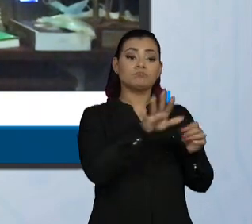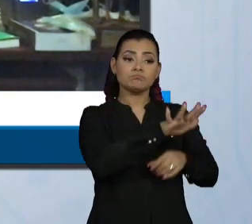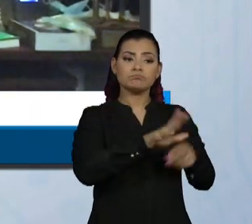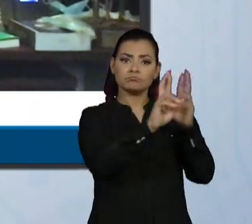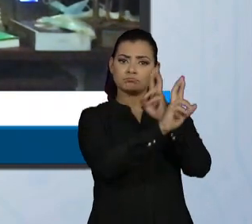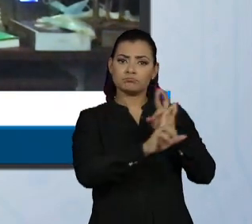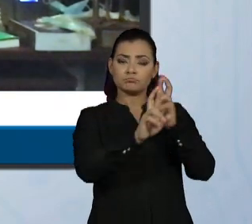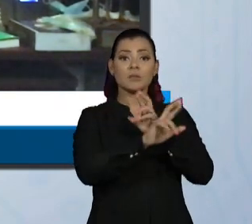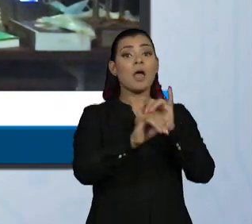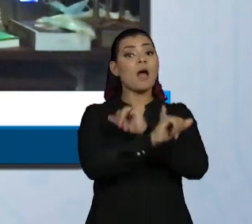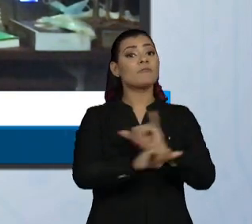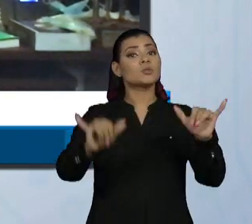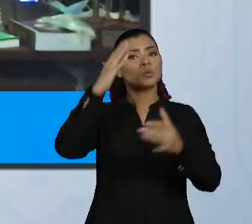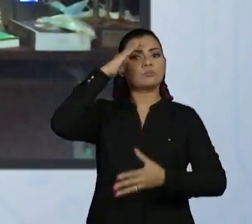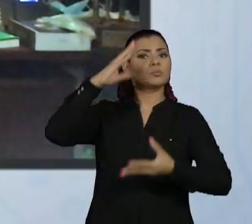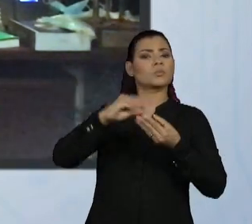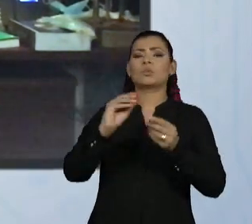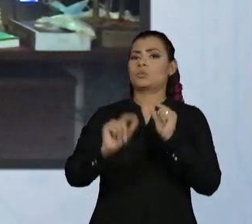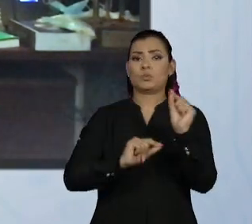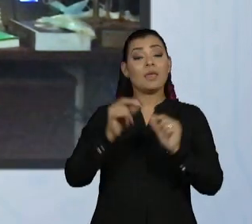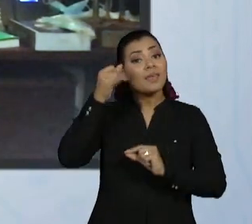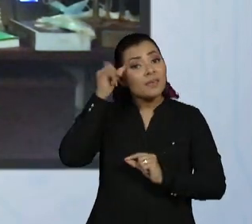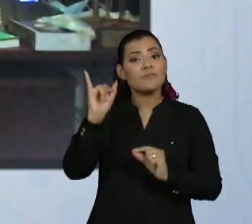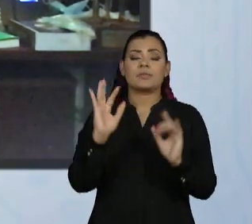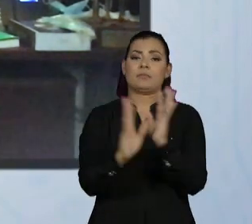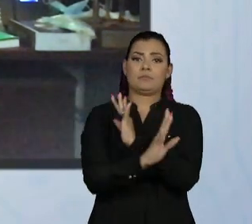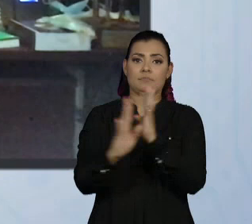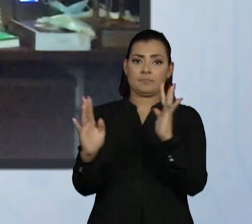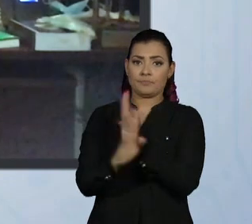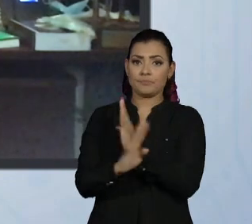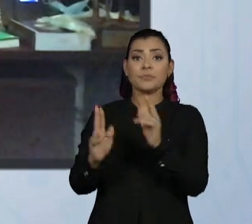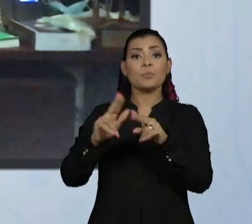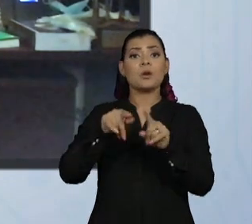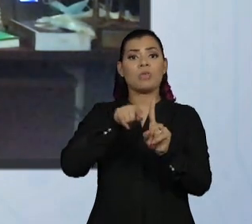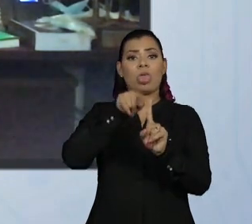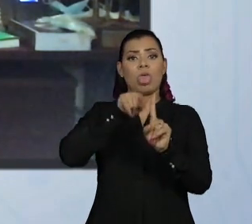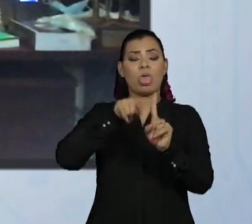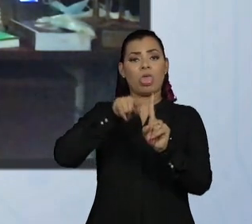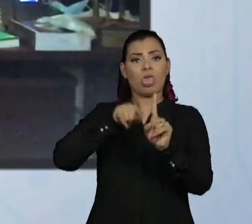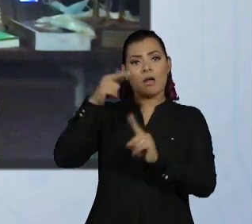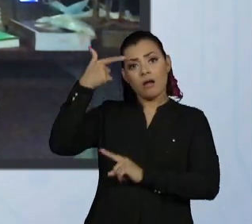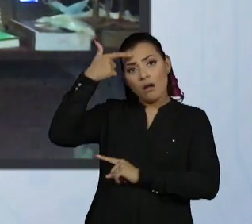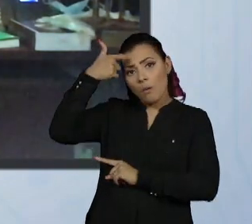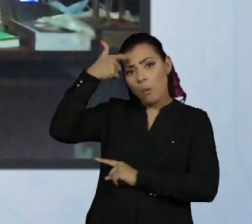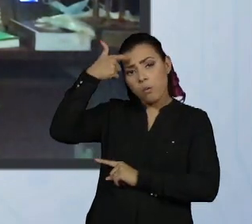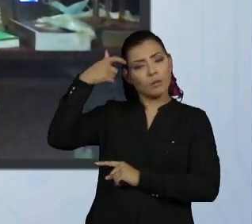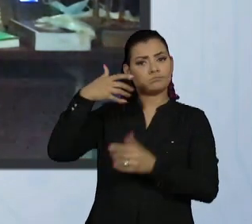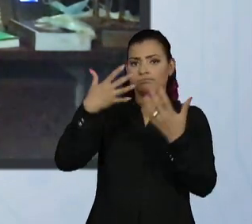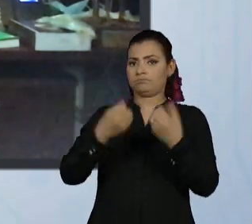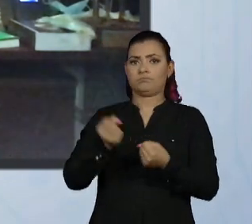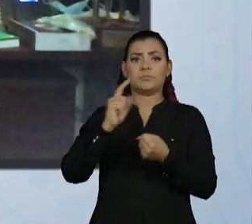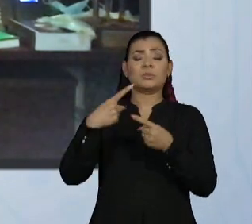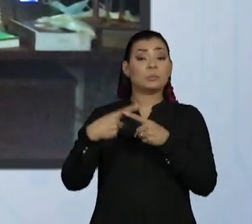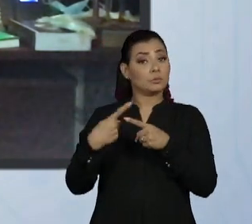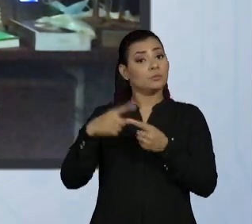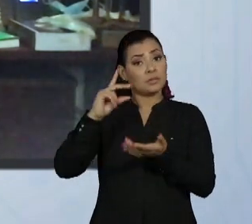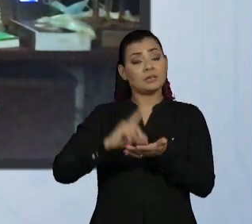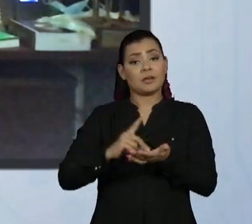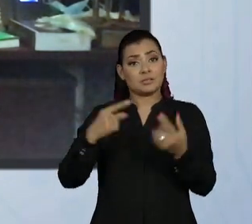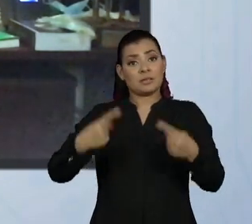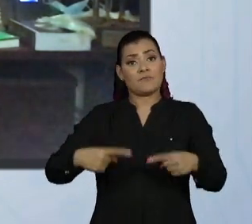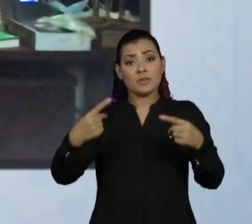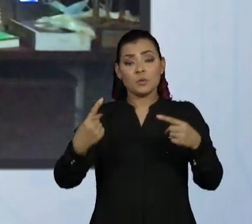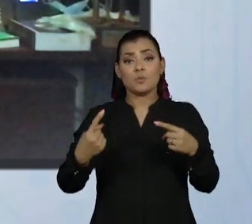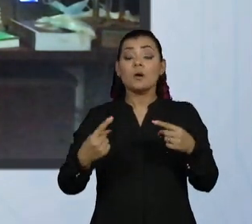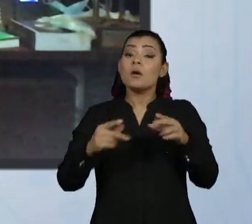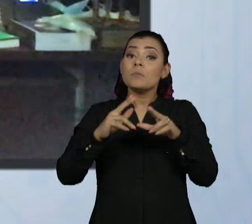primeiro, poderia haver risco de aglomeração para a tomada de temperatura, que é uma preocupação muito grande que nós temos. E, segundo,